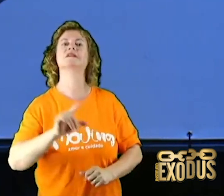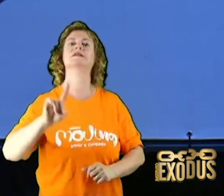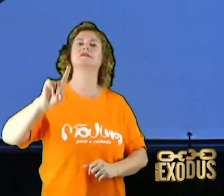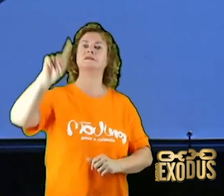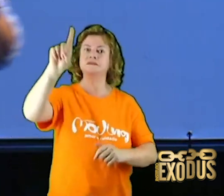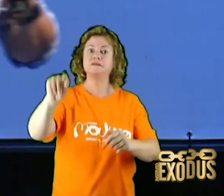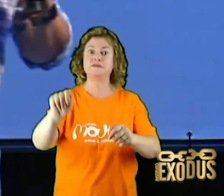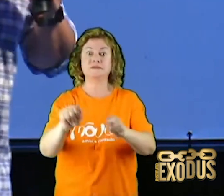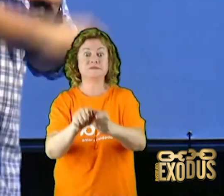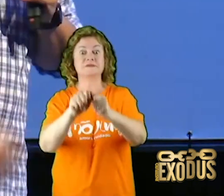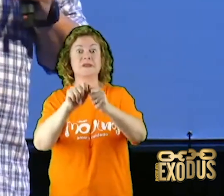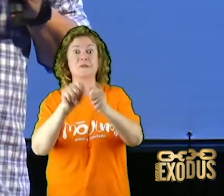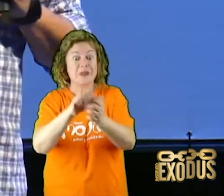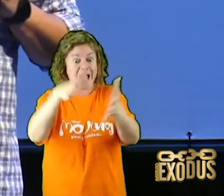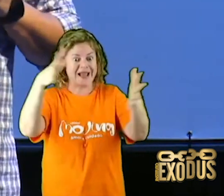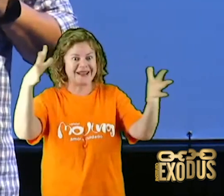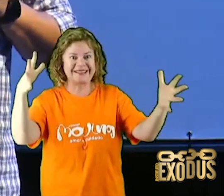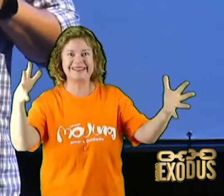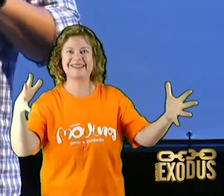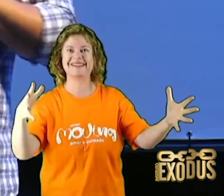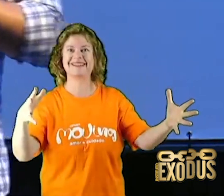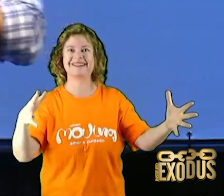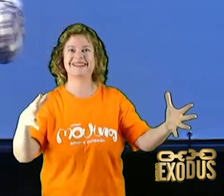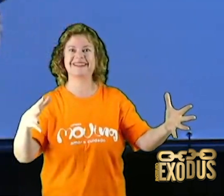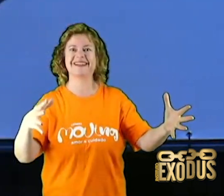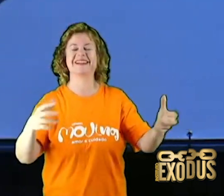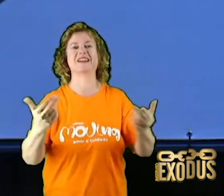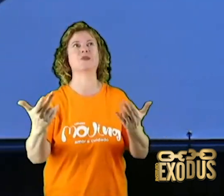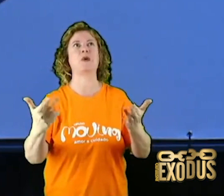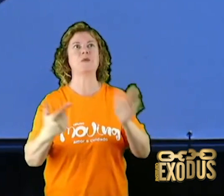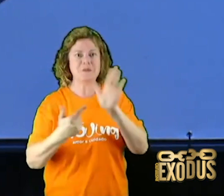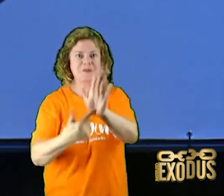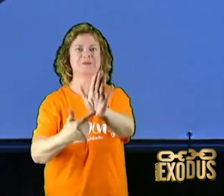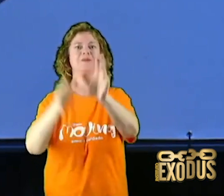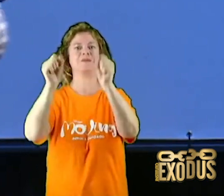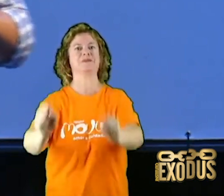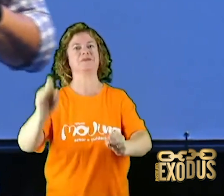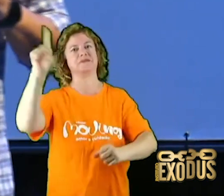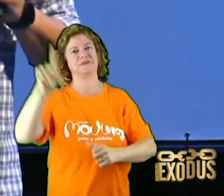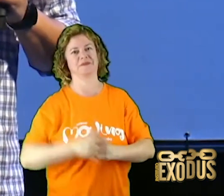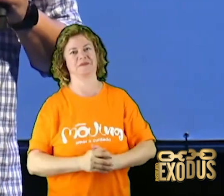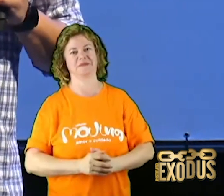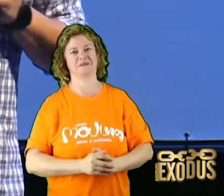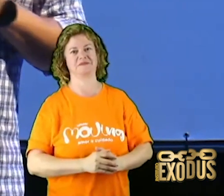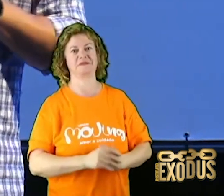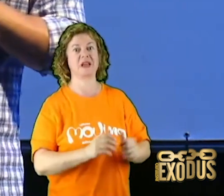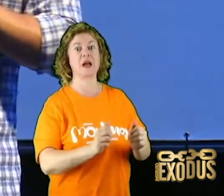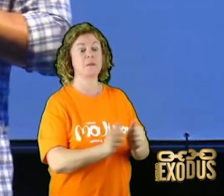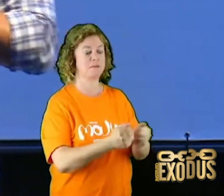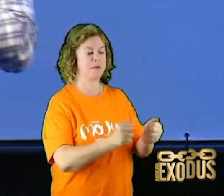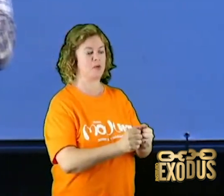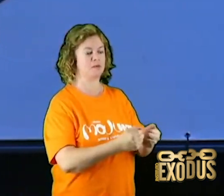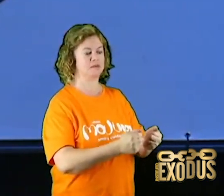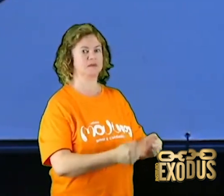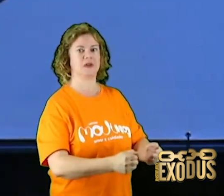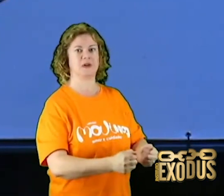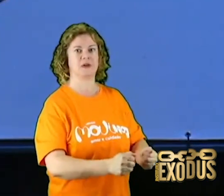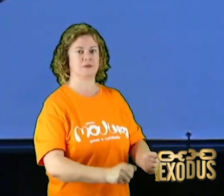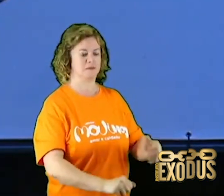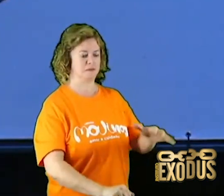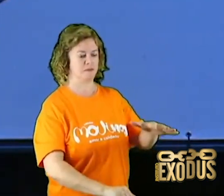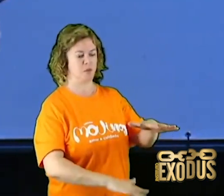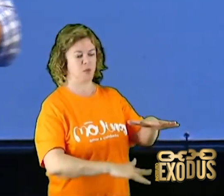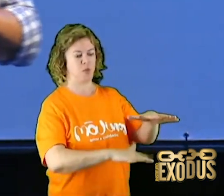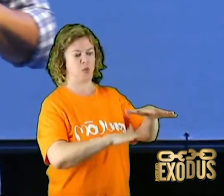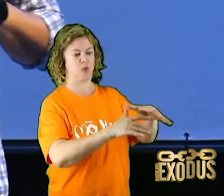diz de verdade quem ele é. Ele multiplica pão e diz, eu sou o pão da vida. Quem crê em mim, não terá